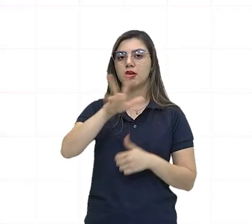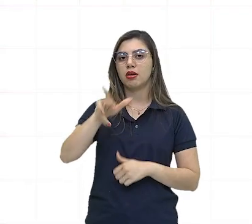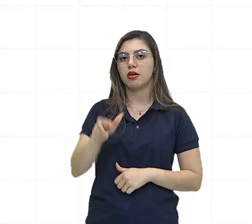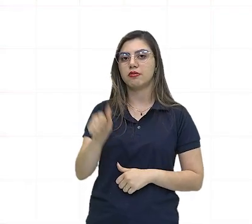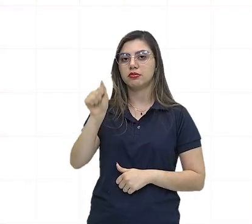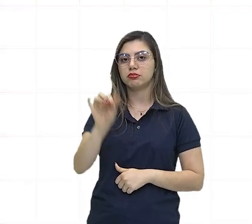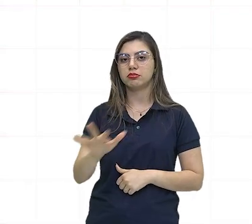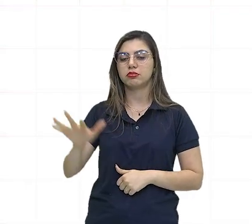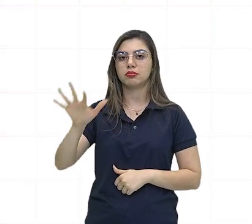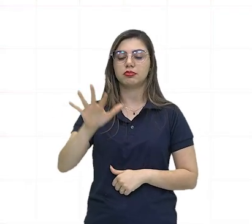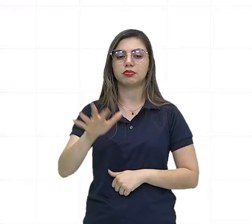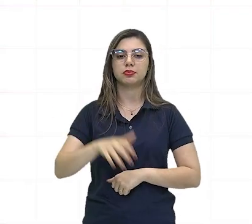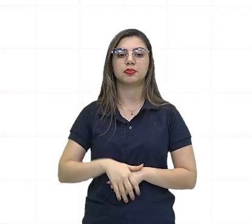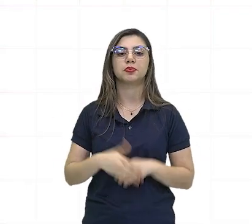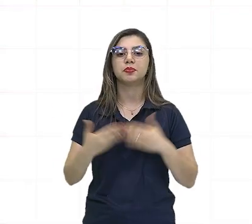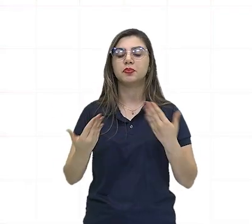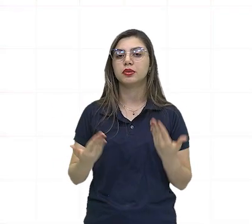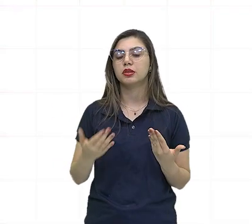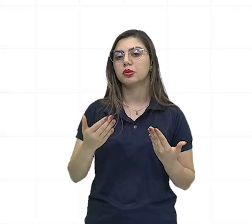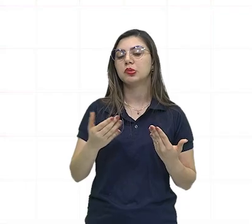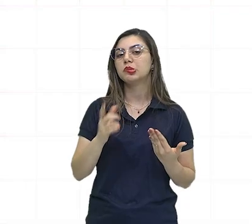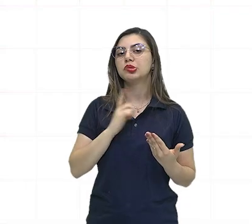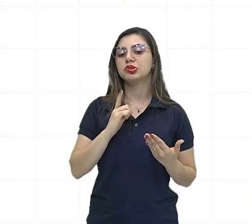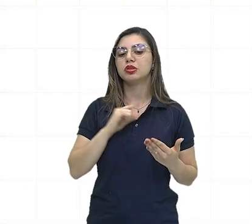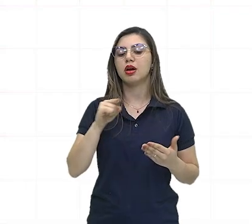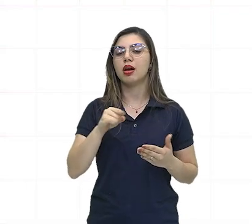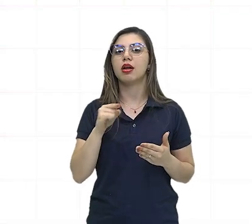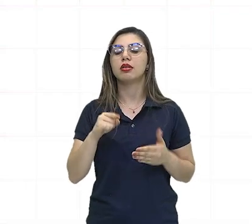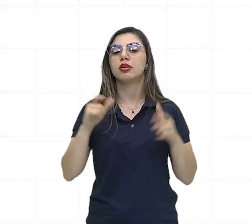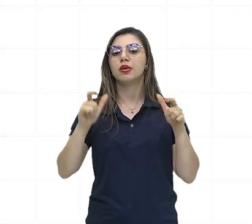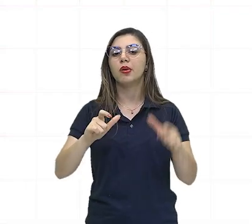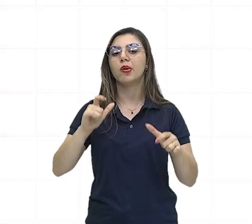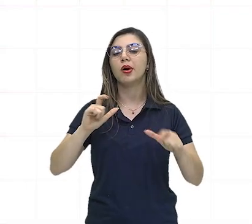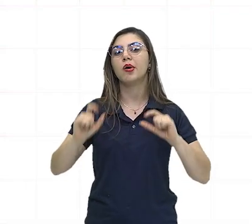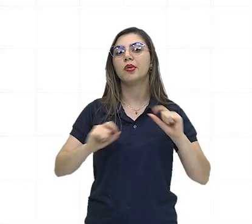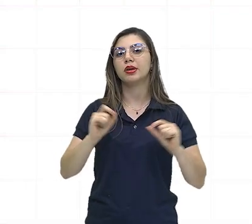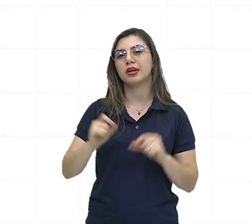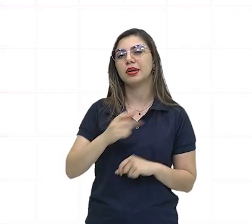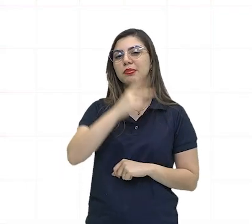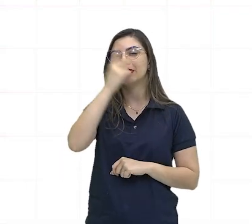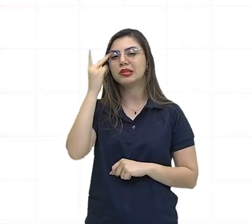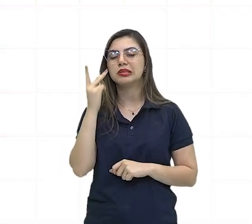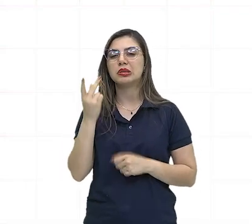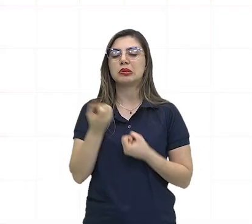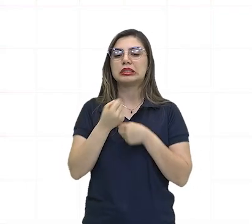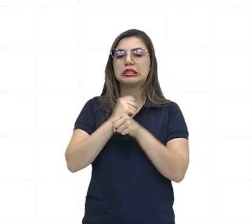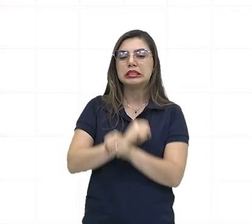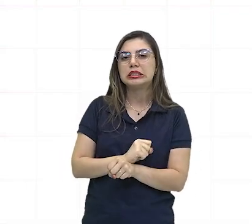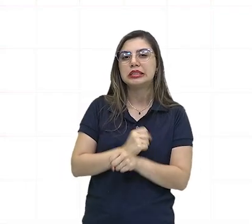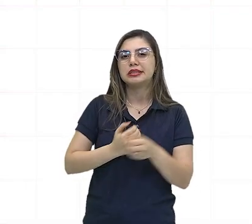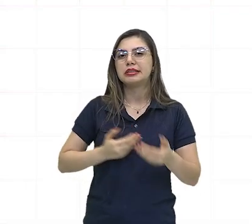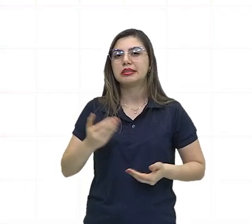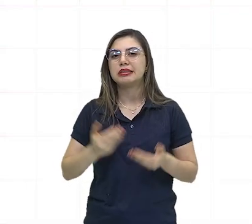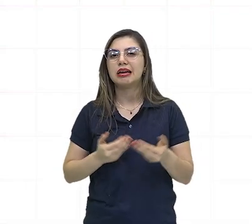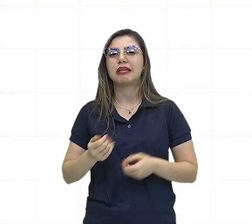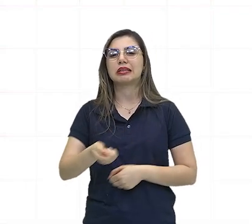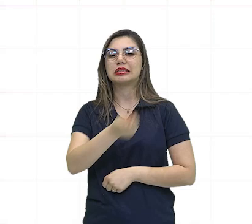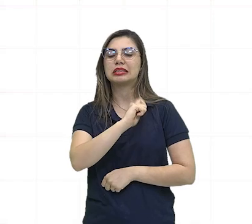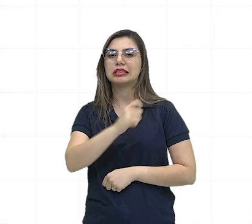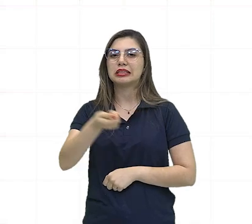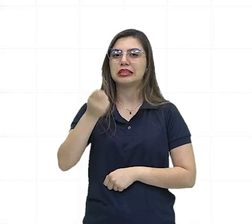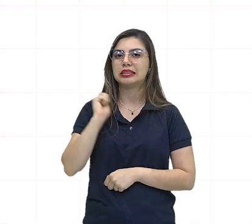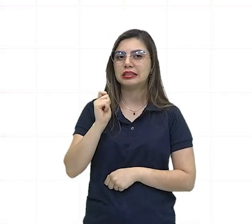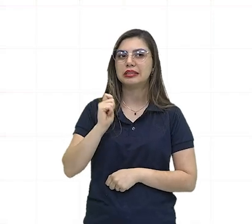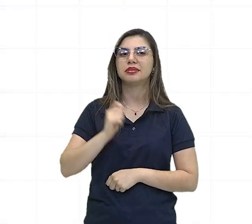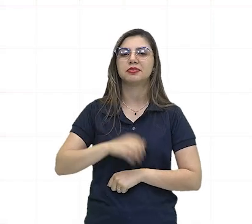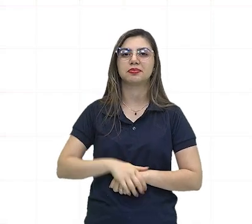da Ásia, onde nós tínhamos ali a mão de obra escrava sendo muito utilizada, né,